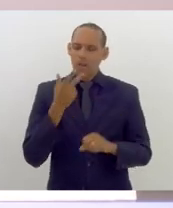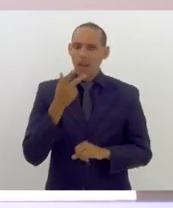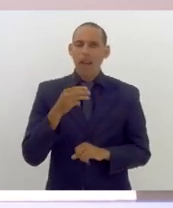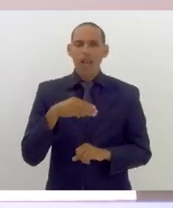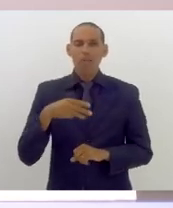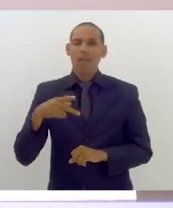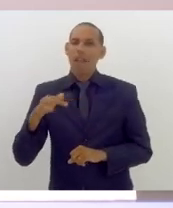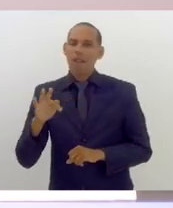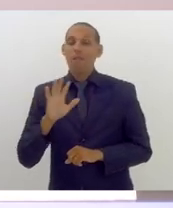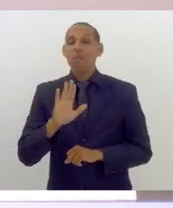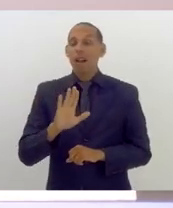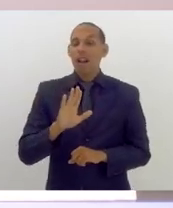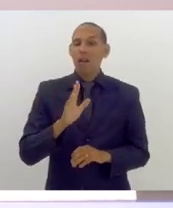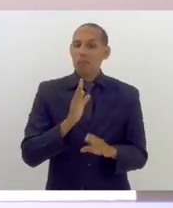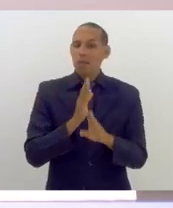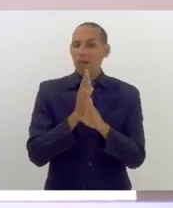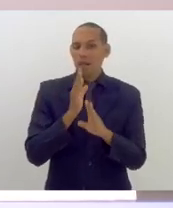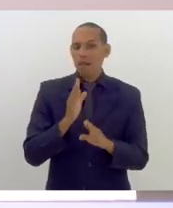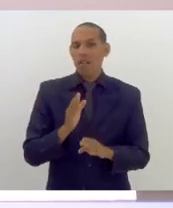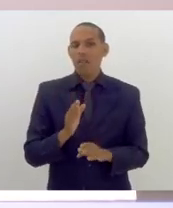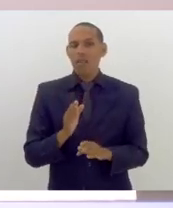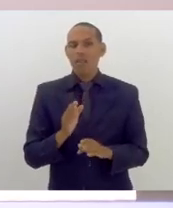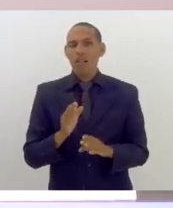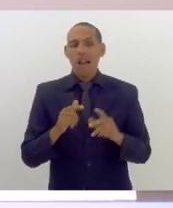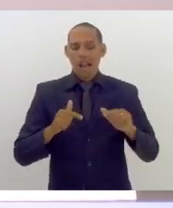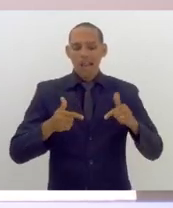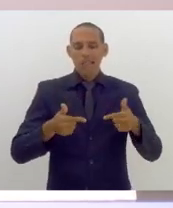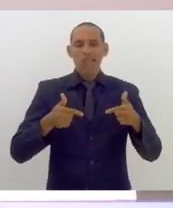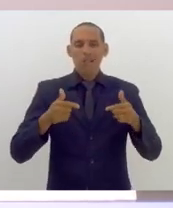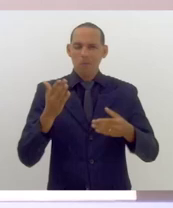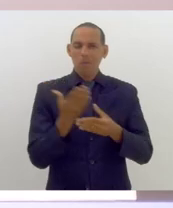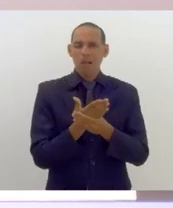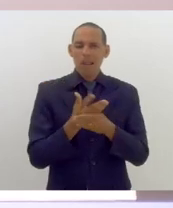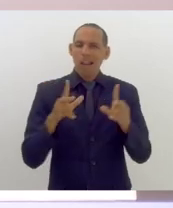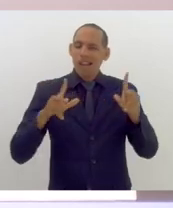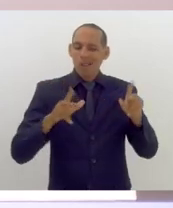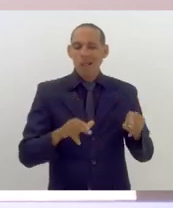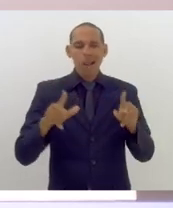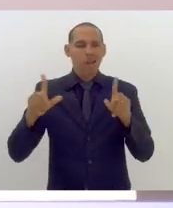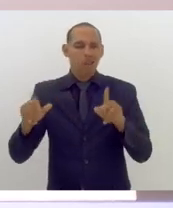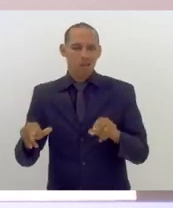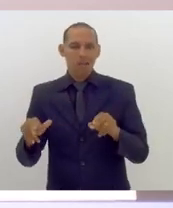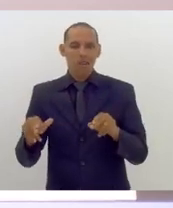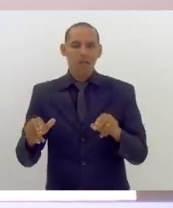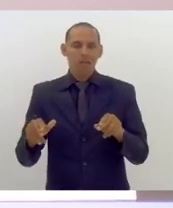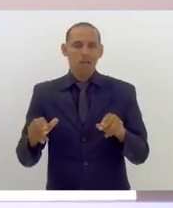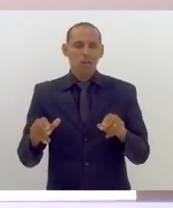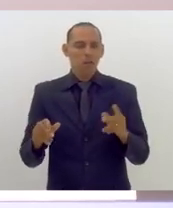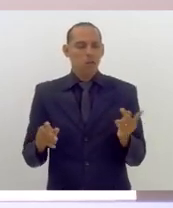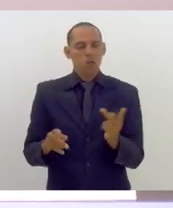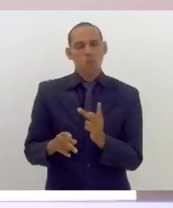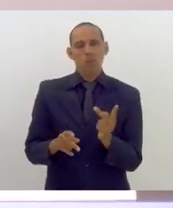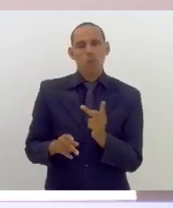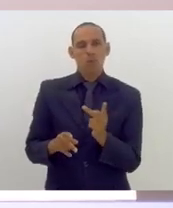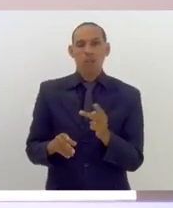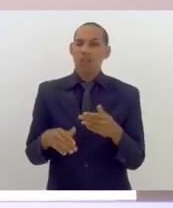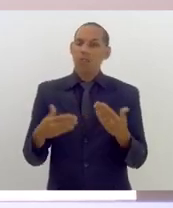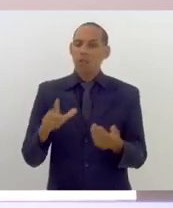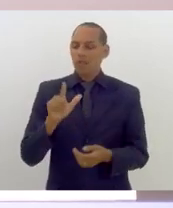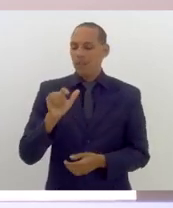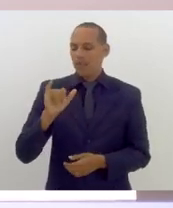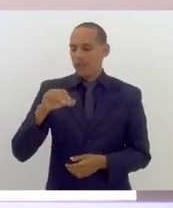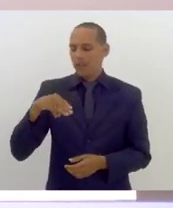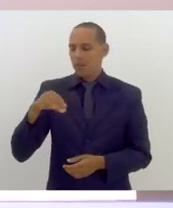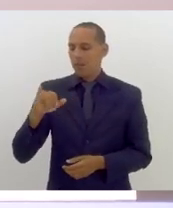Público Federal porém ajuizou a demanda Idêntica no âmbito das suas atribuições estacionais obtendo eliminar